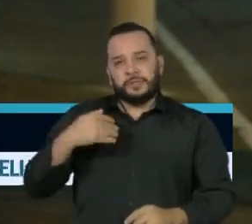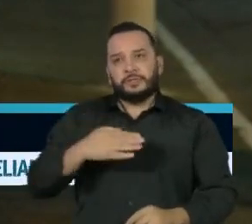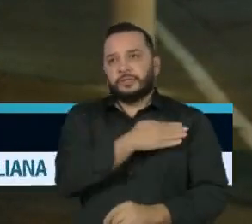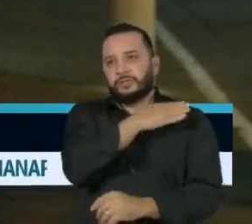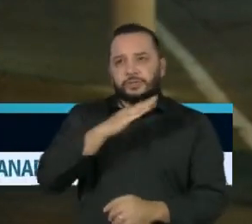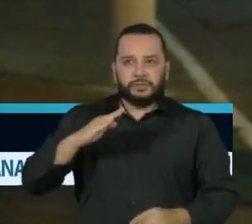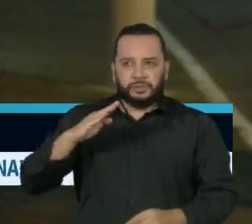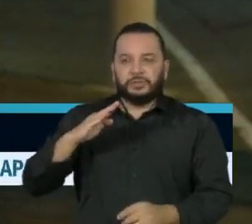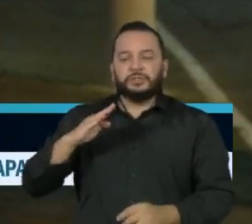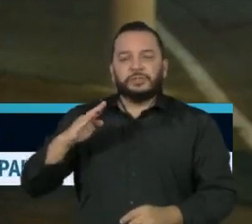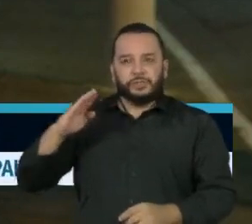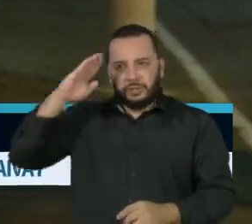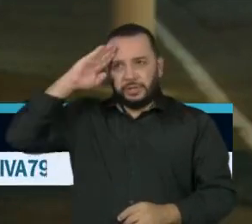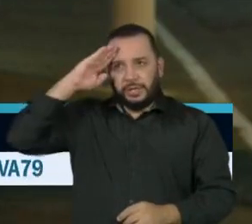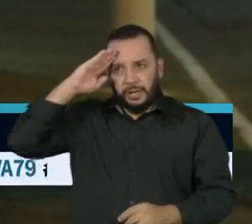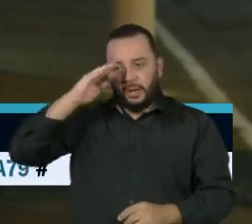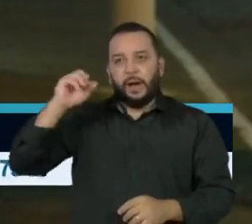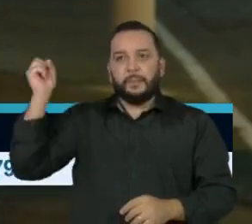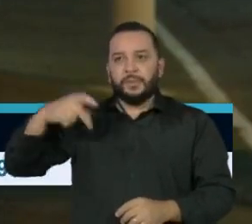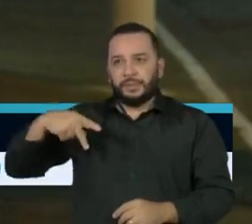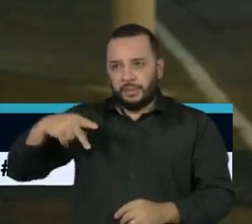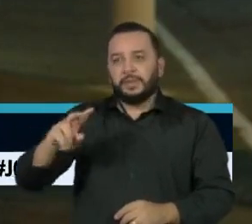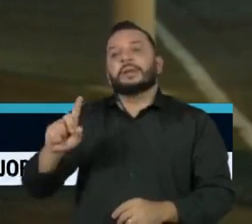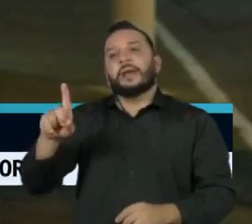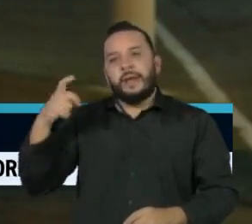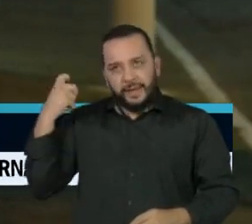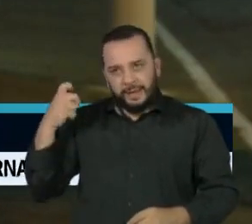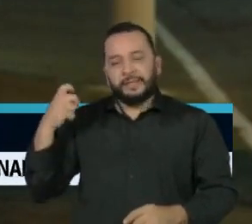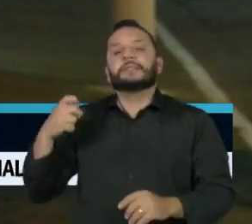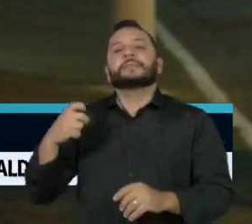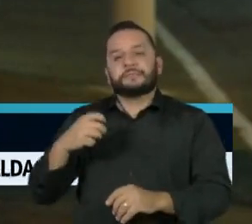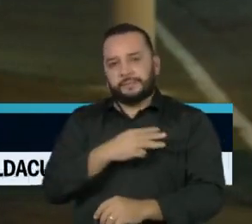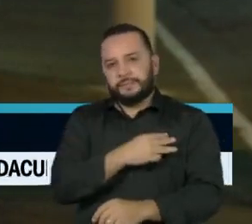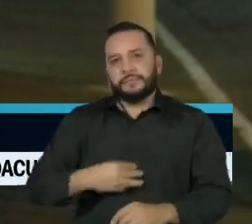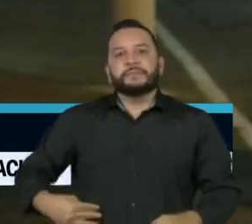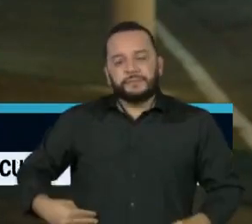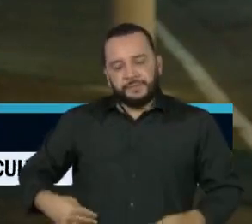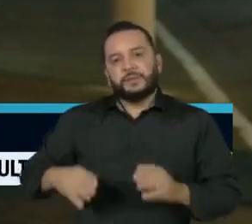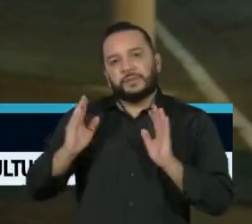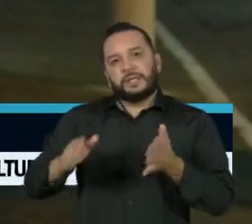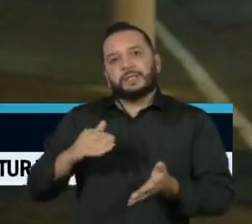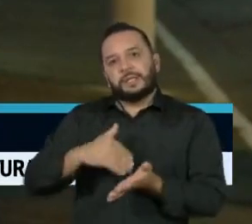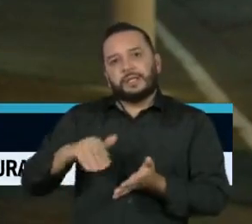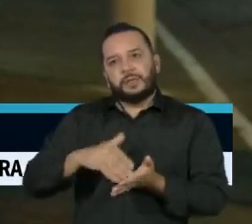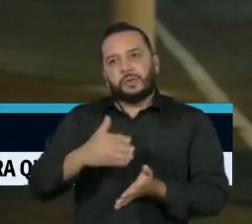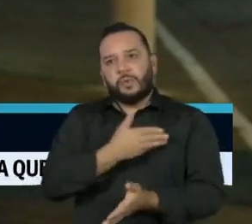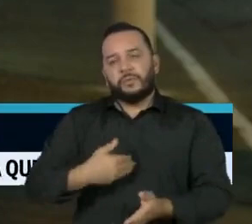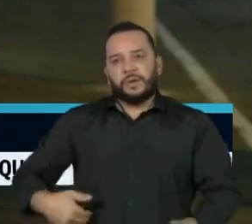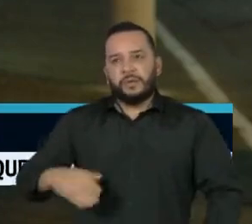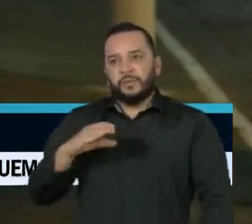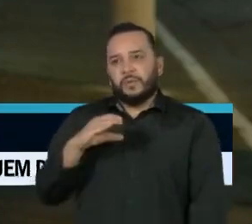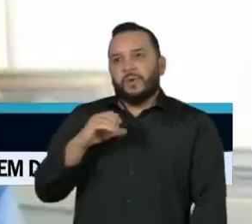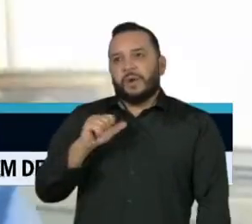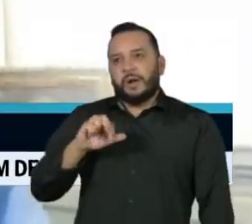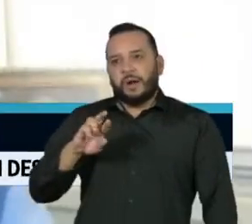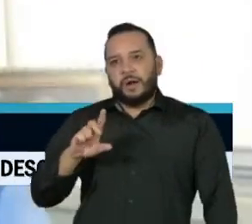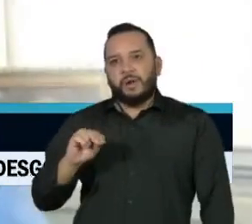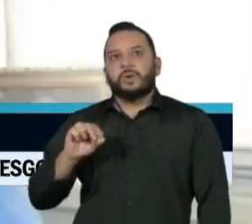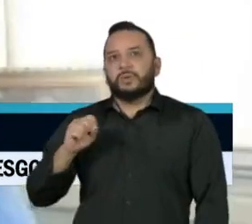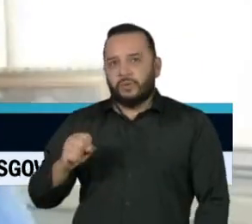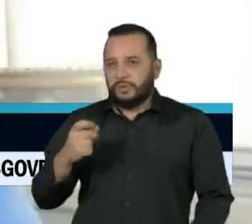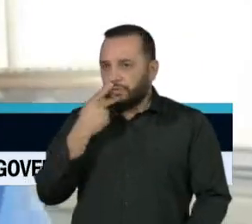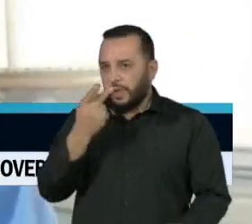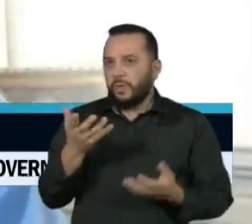general da reserva e ex-ministro da secretaria de governo Carlos Alberto dos Santos Cruz se colocou à disposição do partido